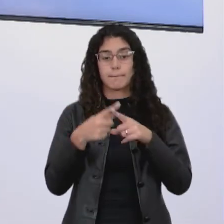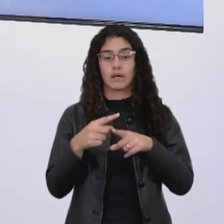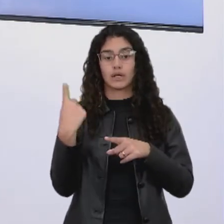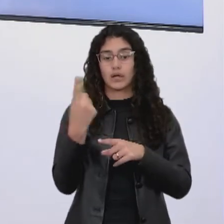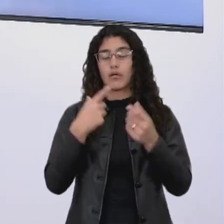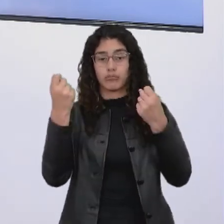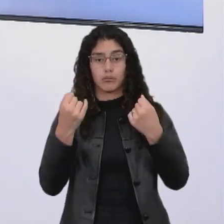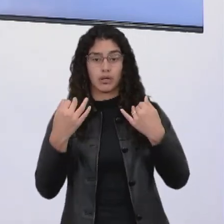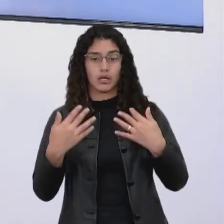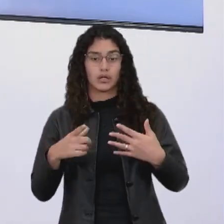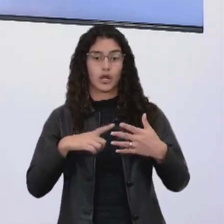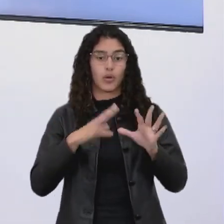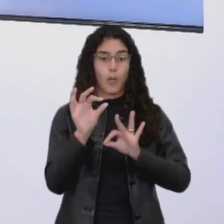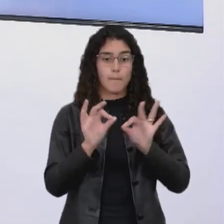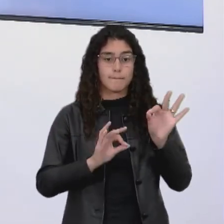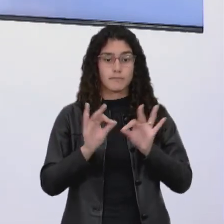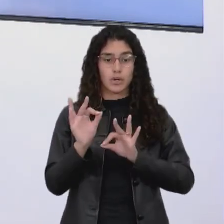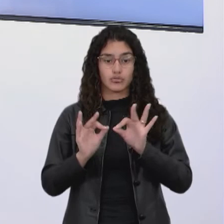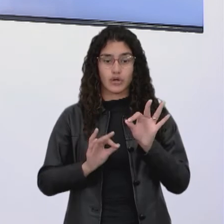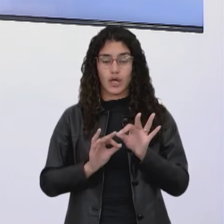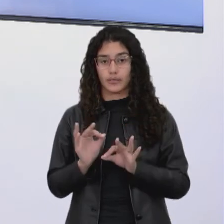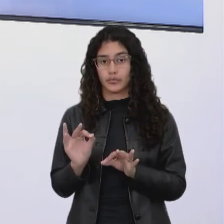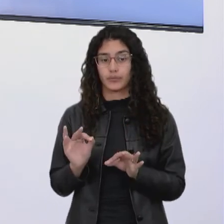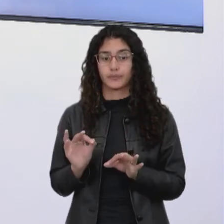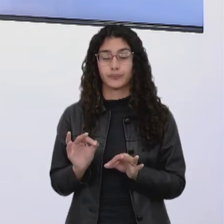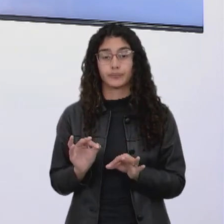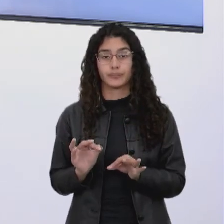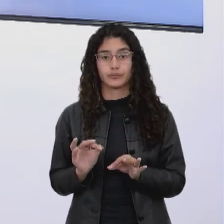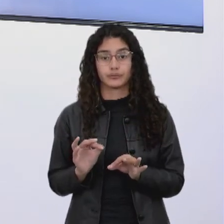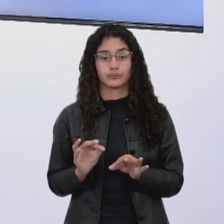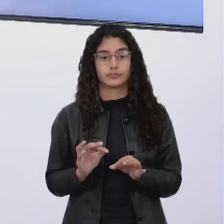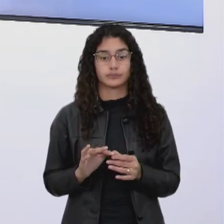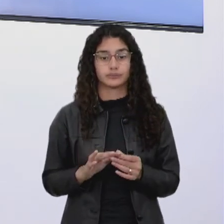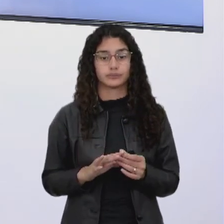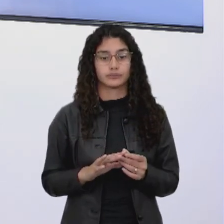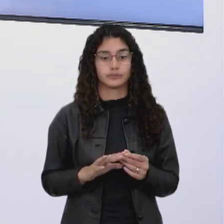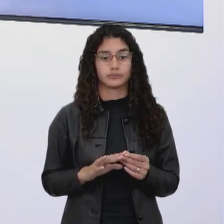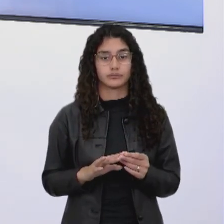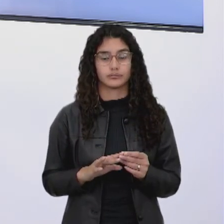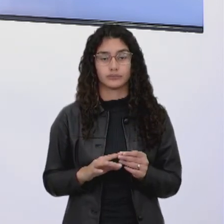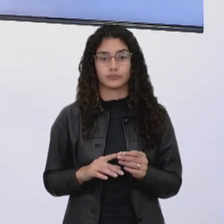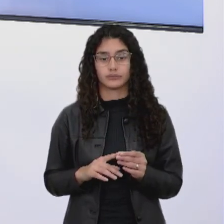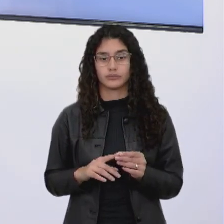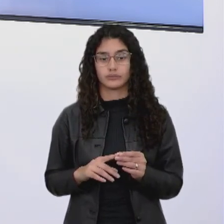está falando sobre um projeto, vamos dizer assim...